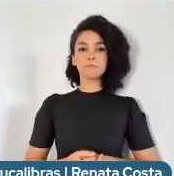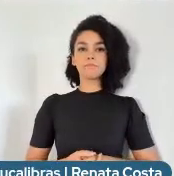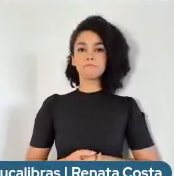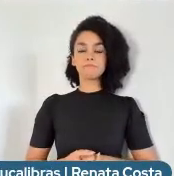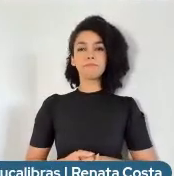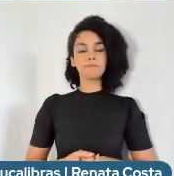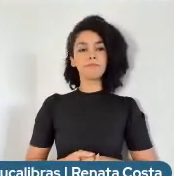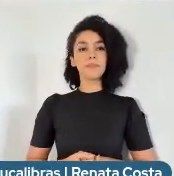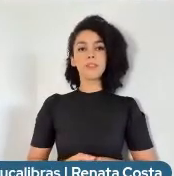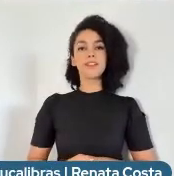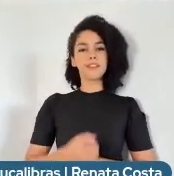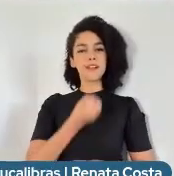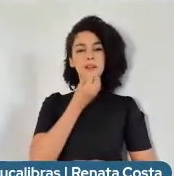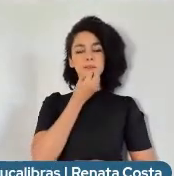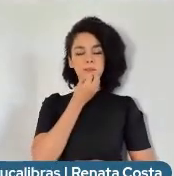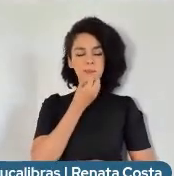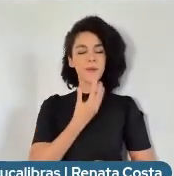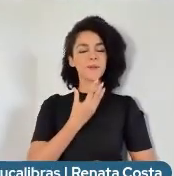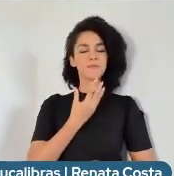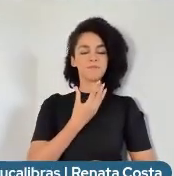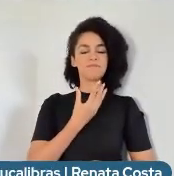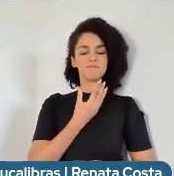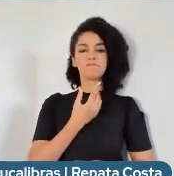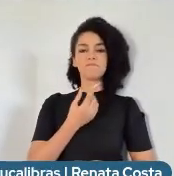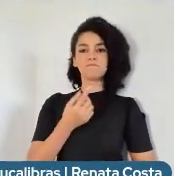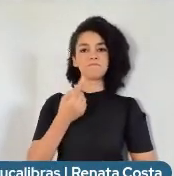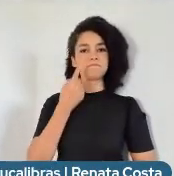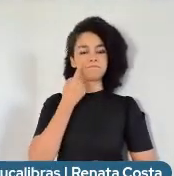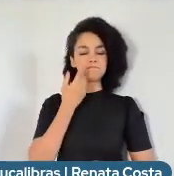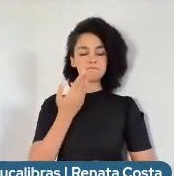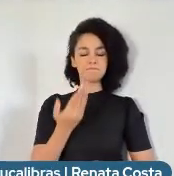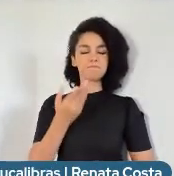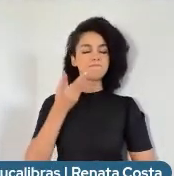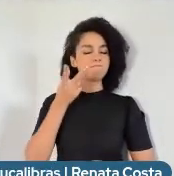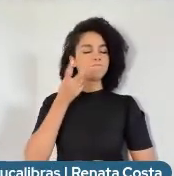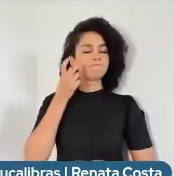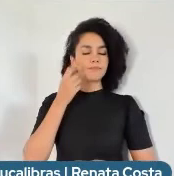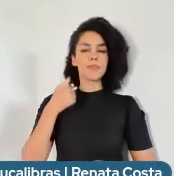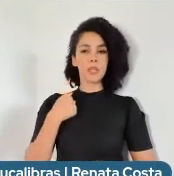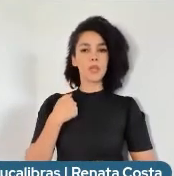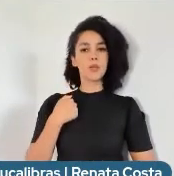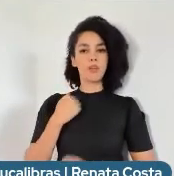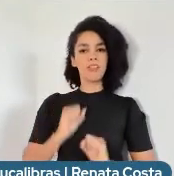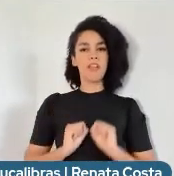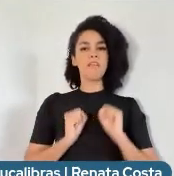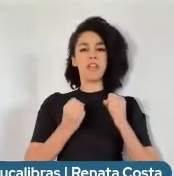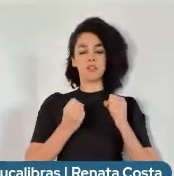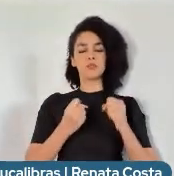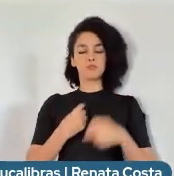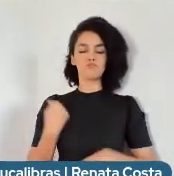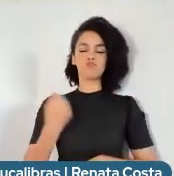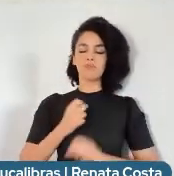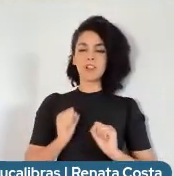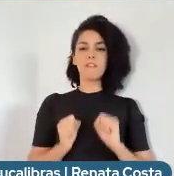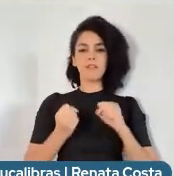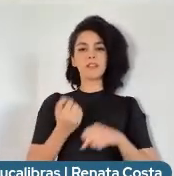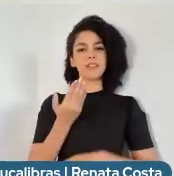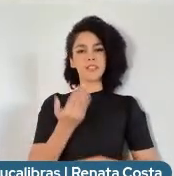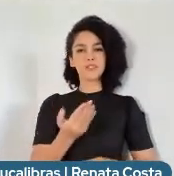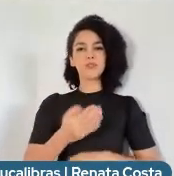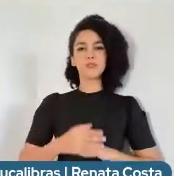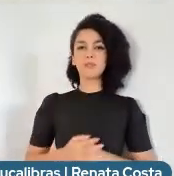Que bom ouvir as suas palavras, porque é isso que a gente realmente defende, quer dizer, porque a gente ainda